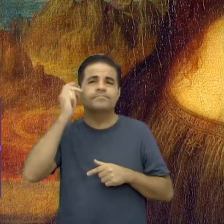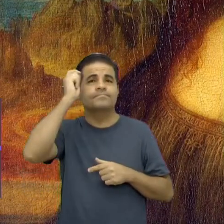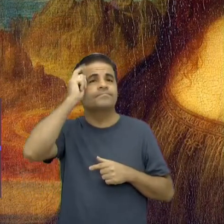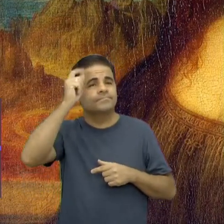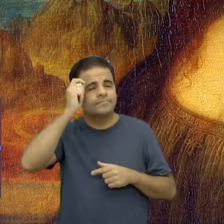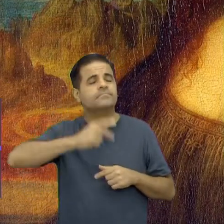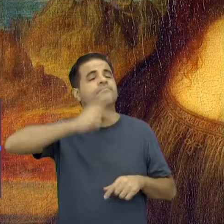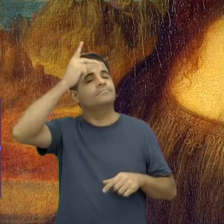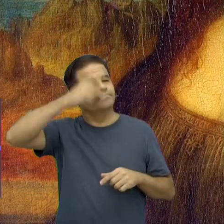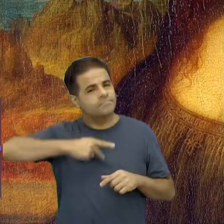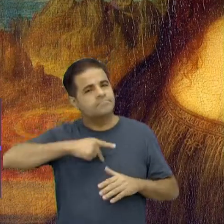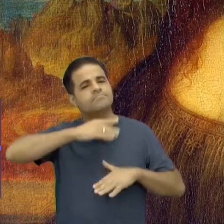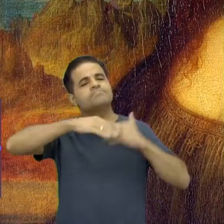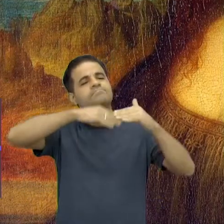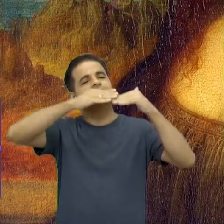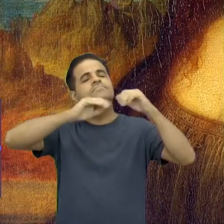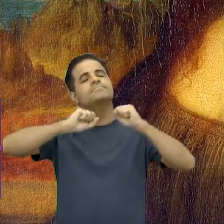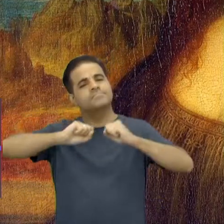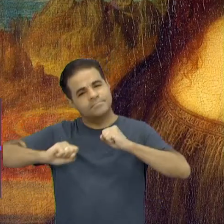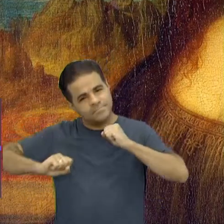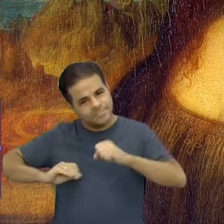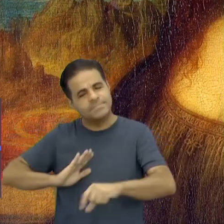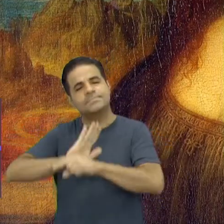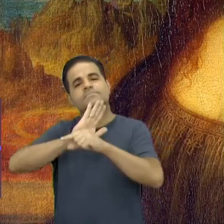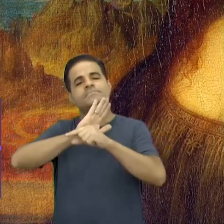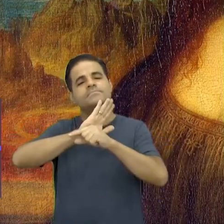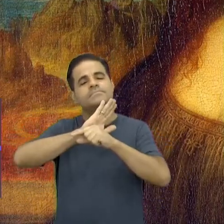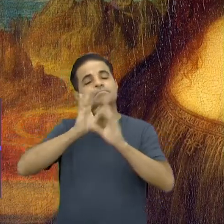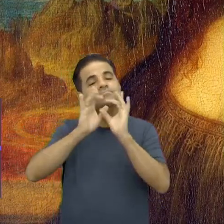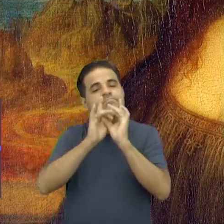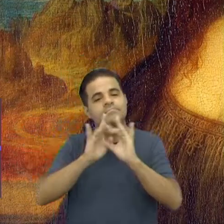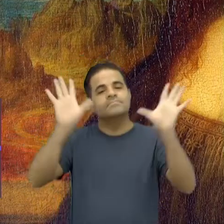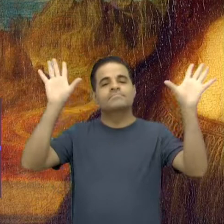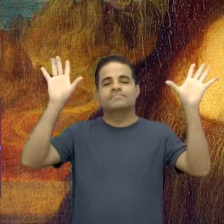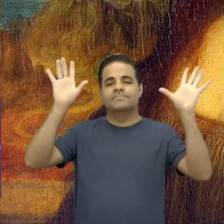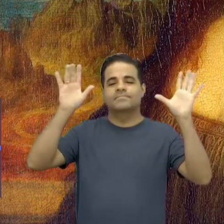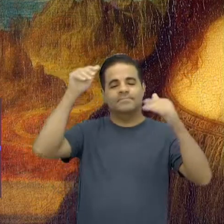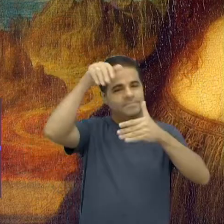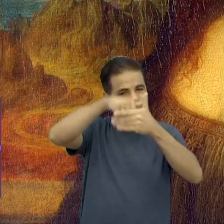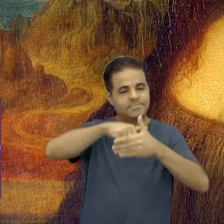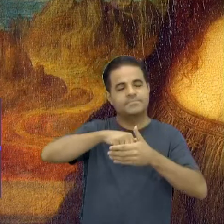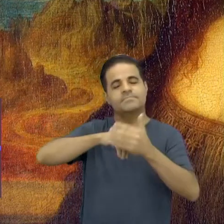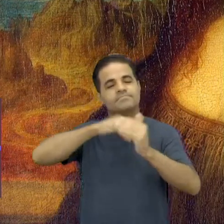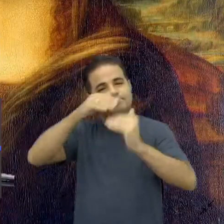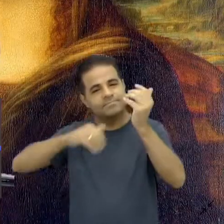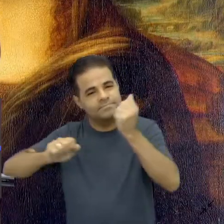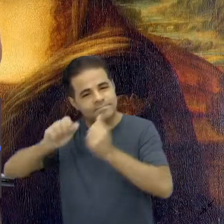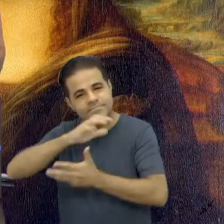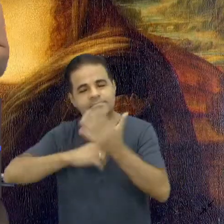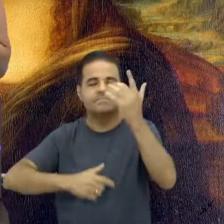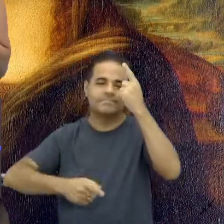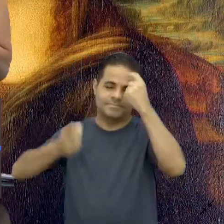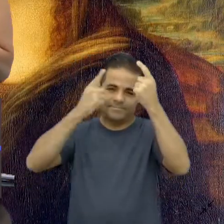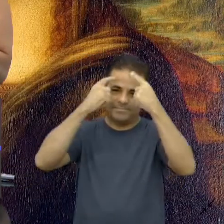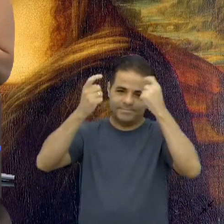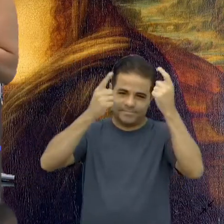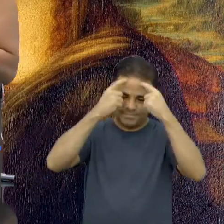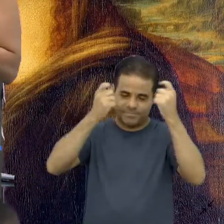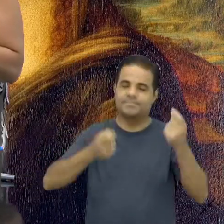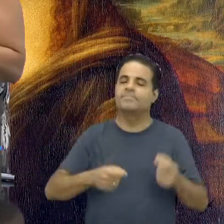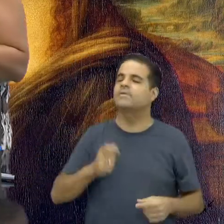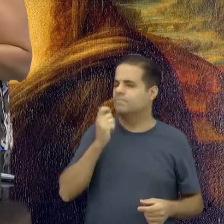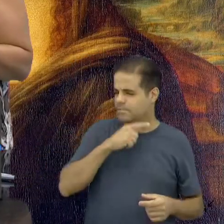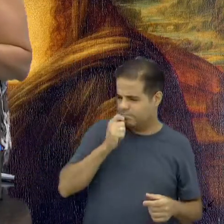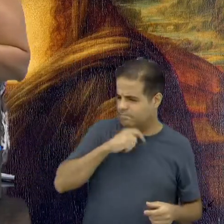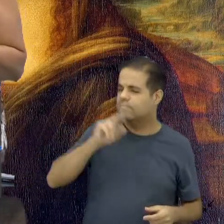e pessoal crescendo para que vocês tenham o quê? Uma liberdade maior dentro do processo criativo. Fora que vai rolar umas histórias